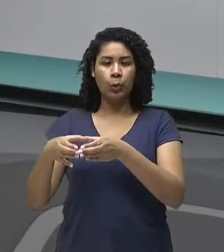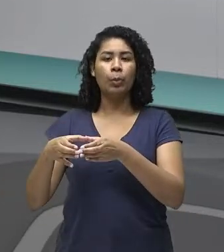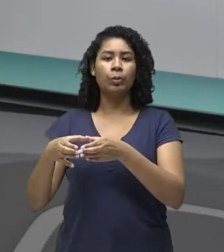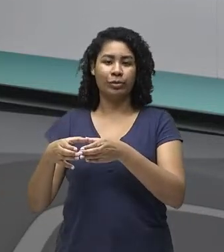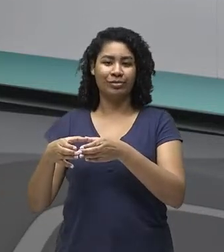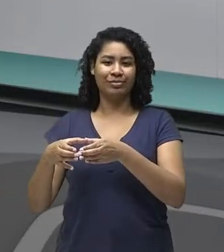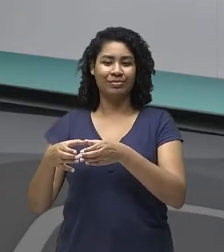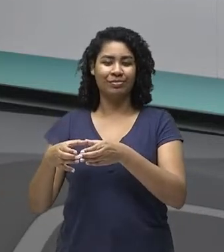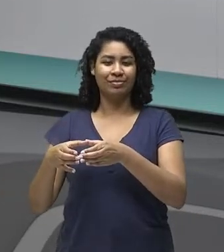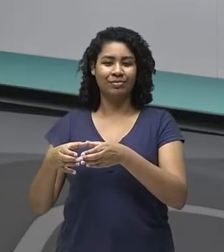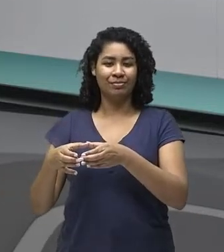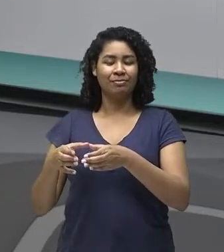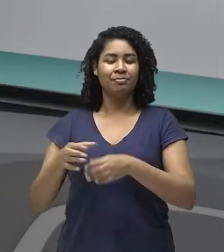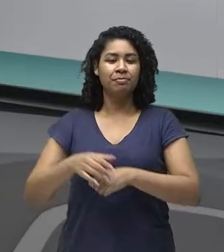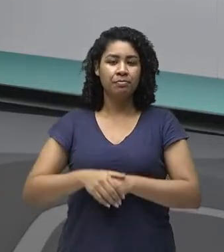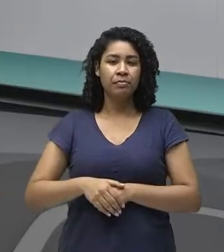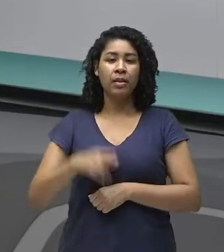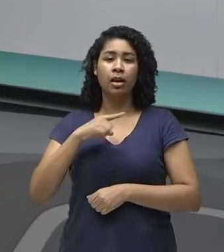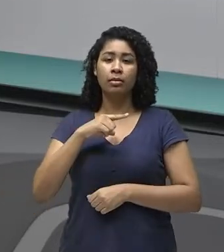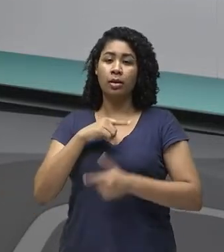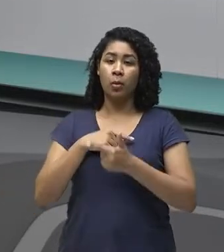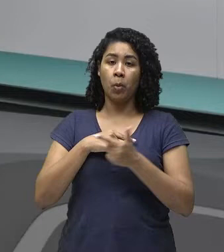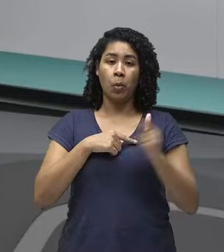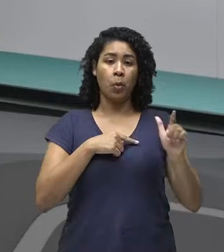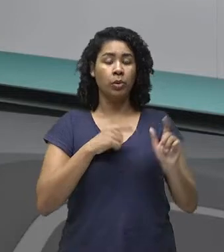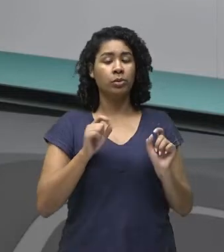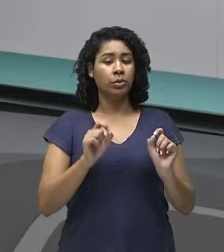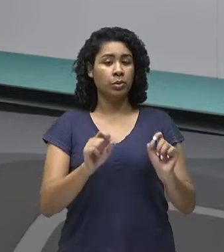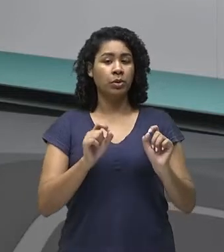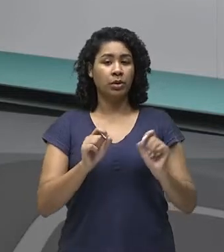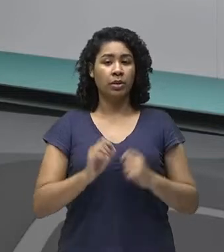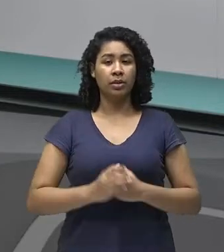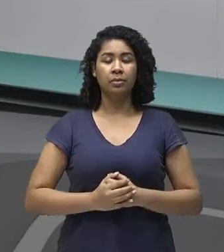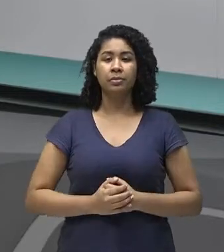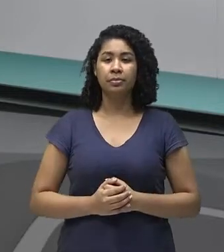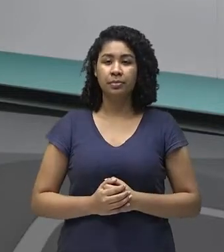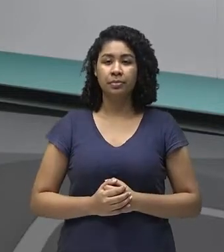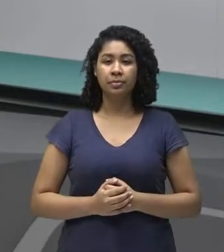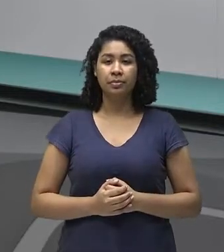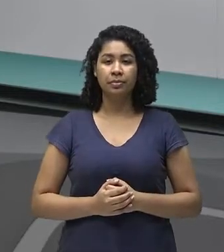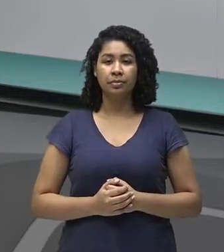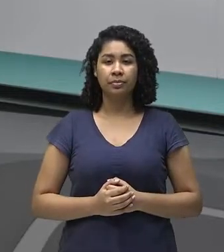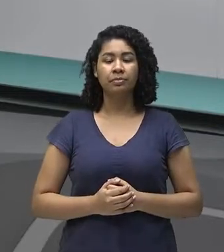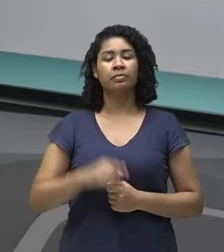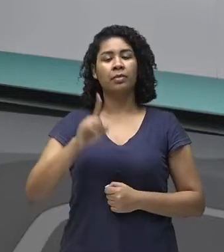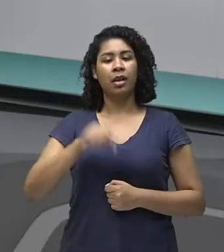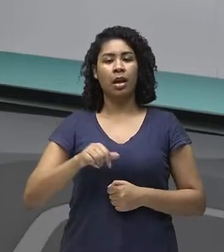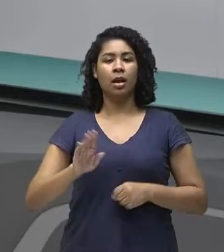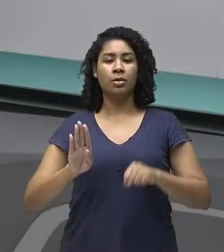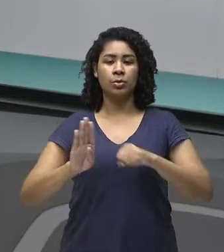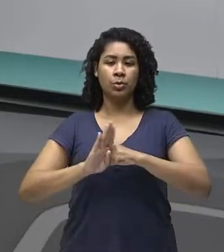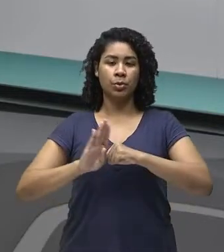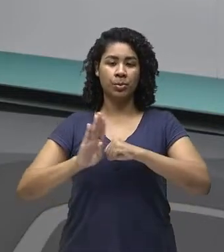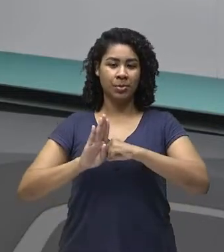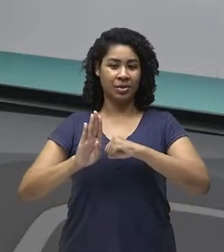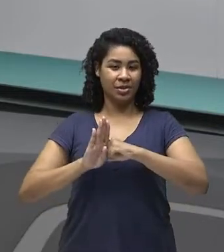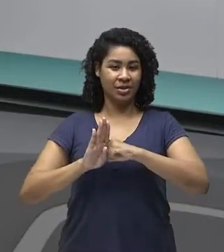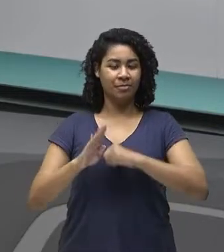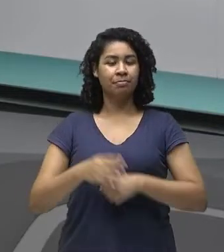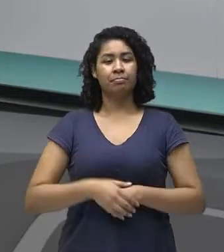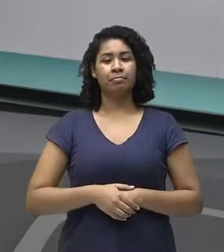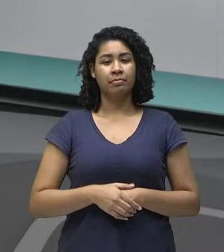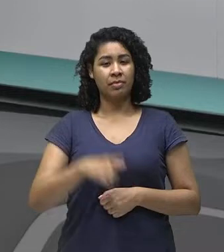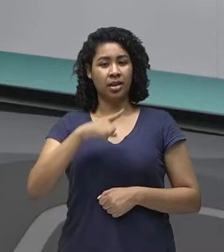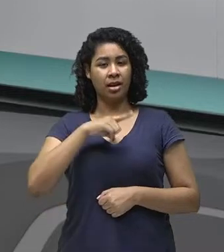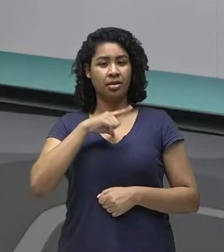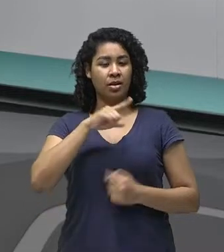Nós temos também the nouns. O que são eles, né? São os substantivos. Eles têm aí a